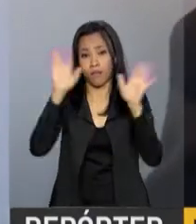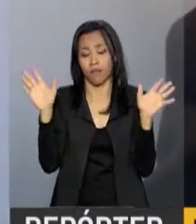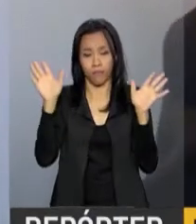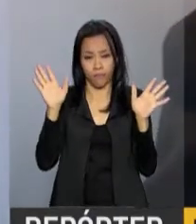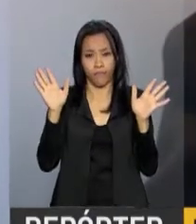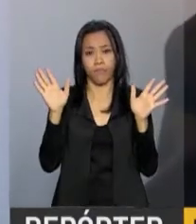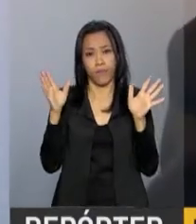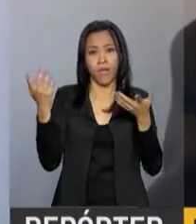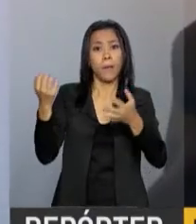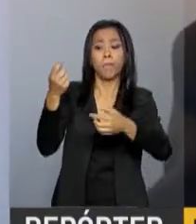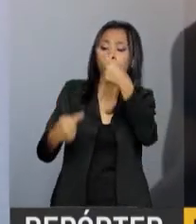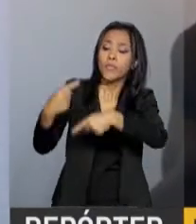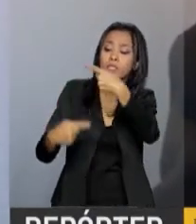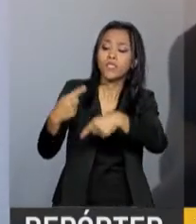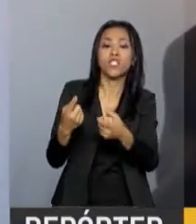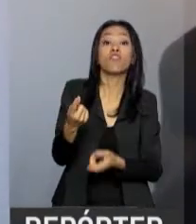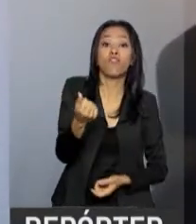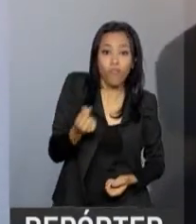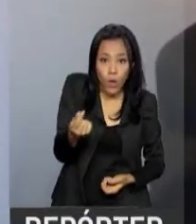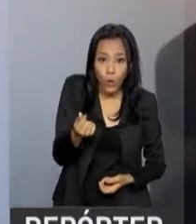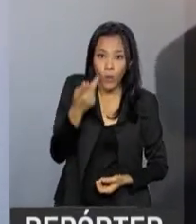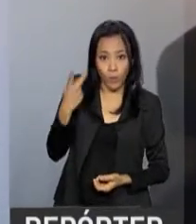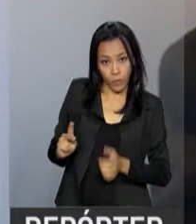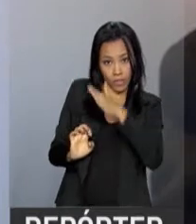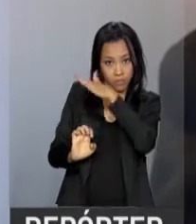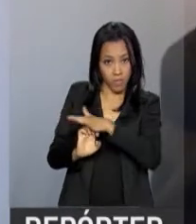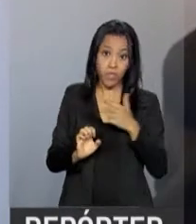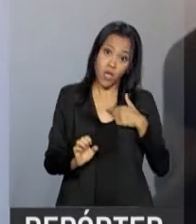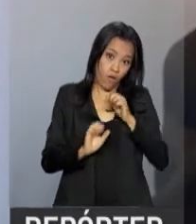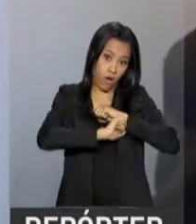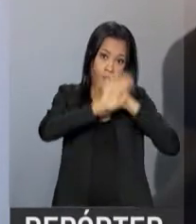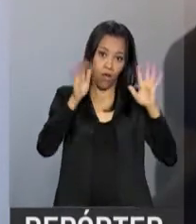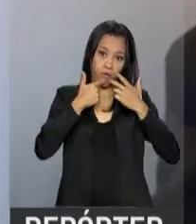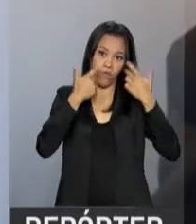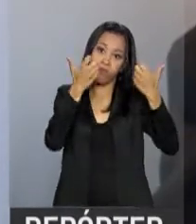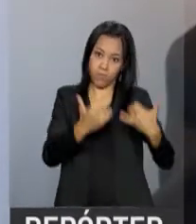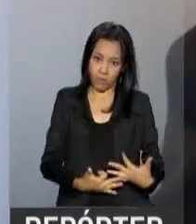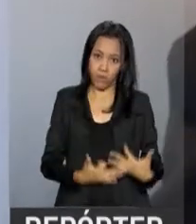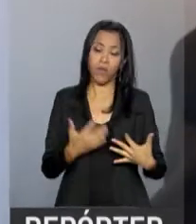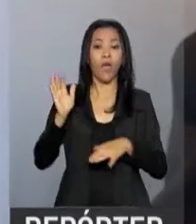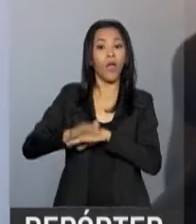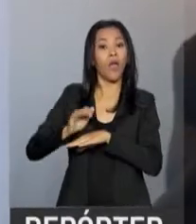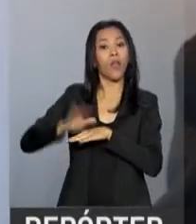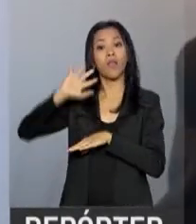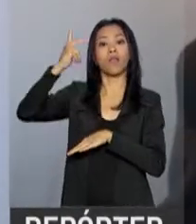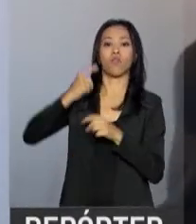a política de preços da petrobras eu deixei isso claro na minha fala é autônoma